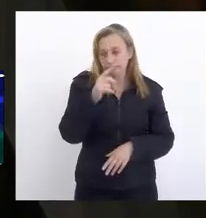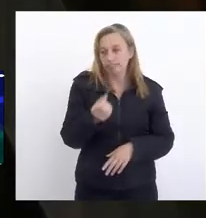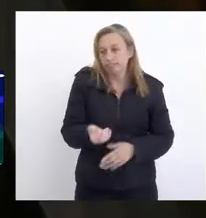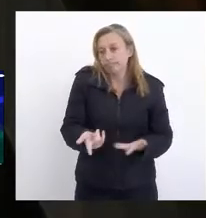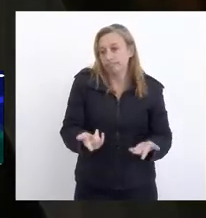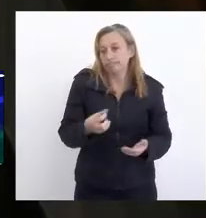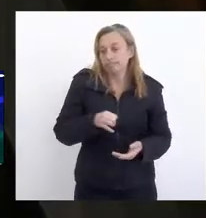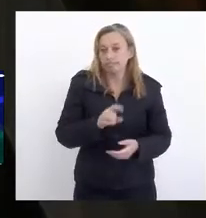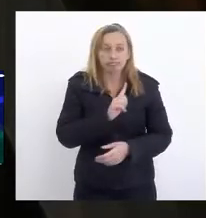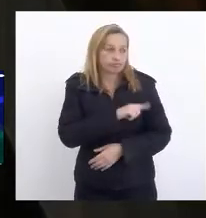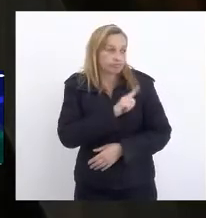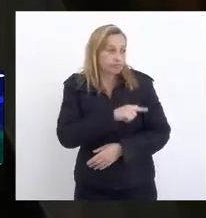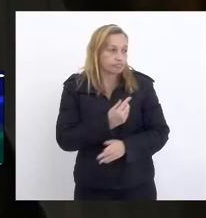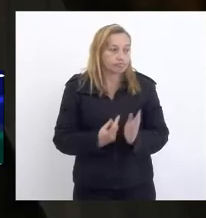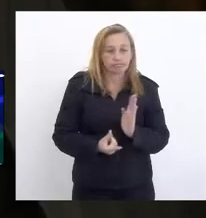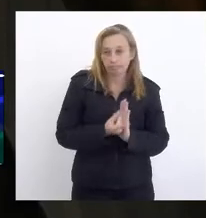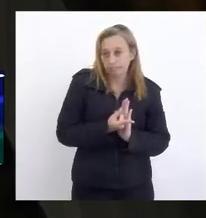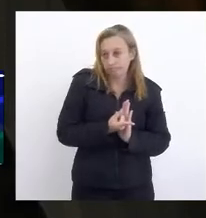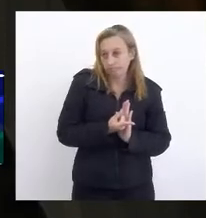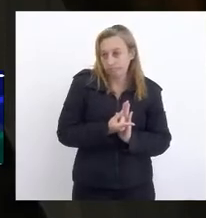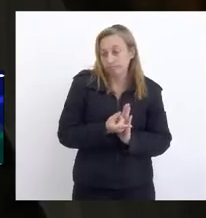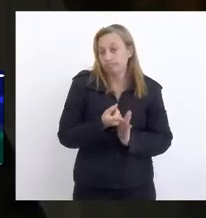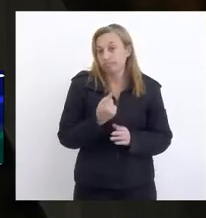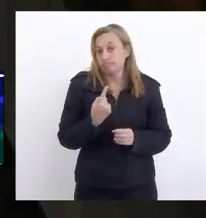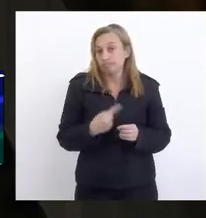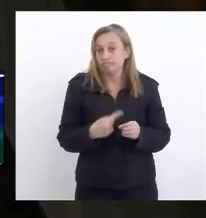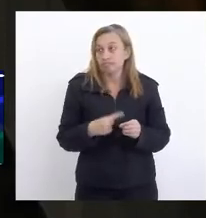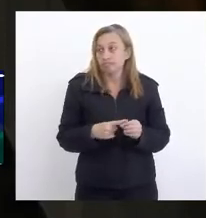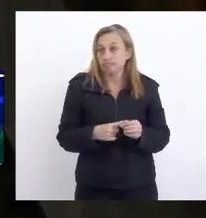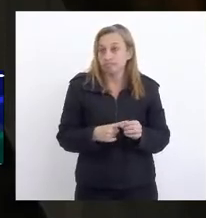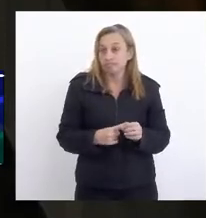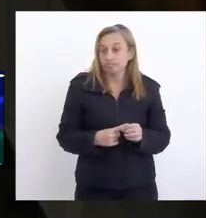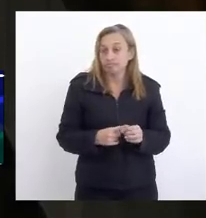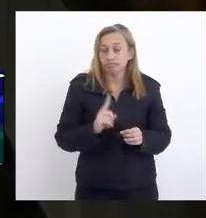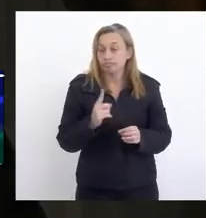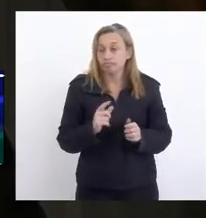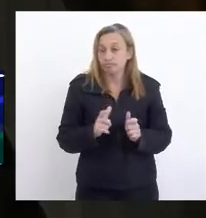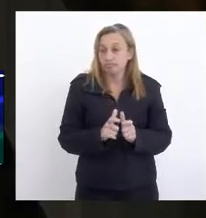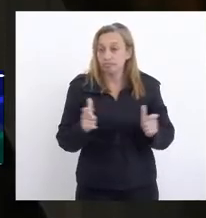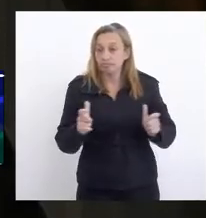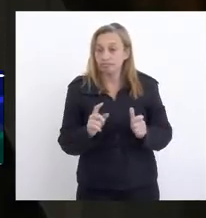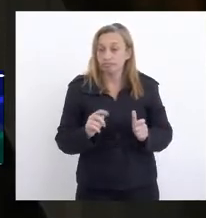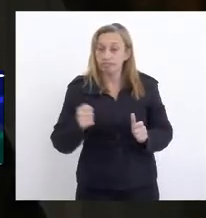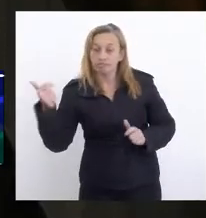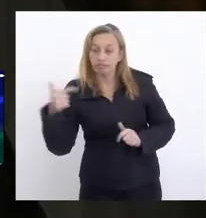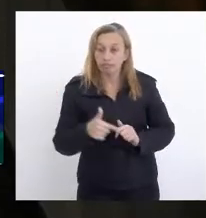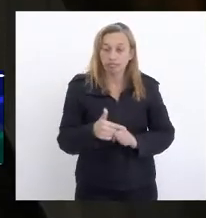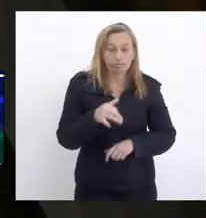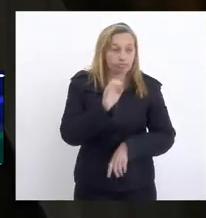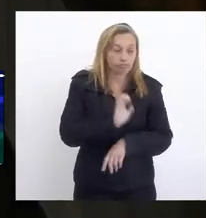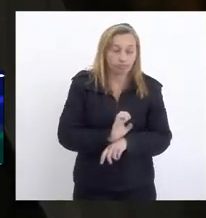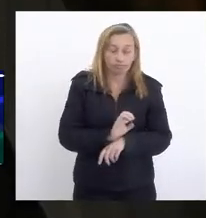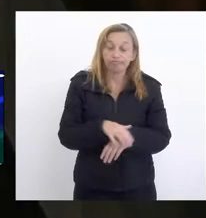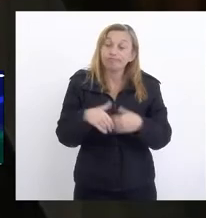questão de gestão de orçamento, um município não é maior do que o Estado. Né?